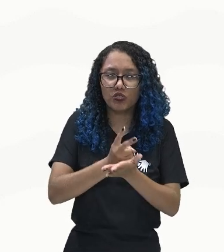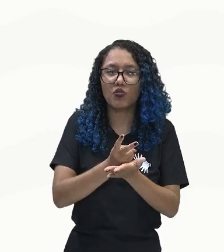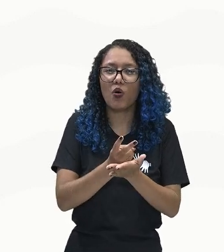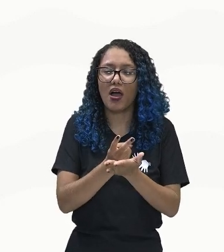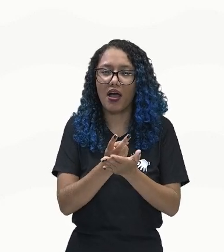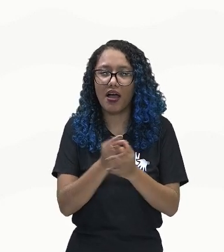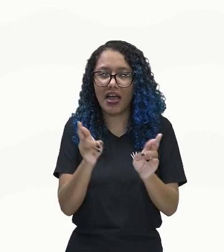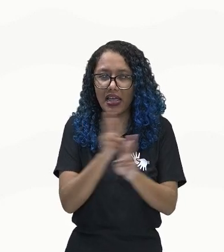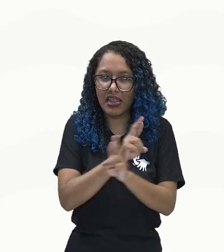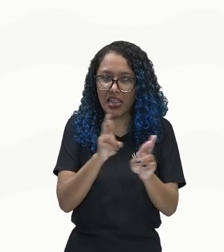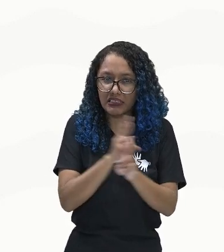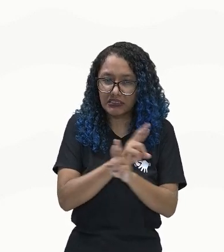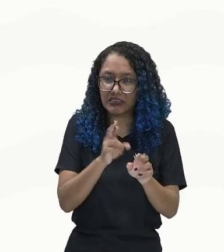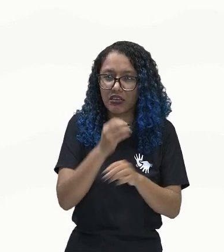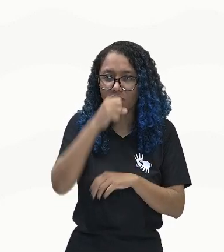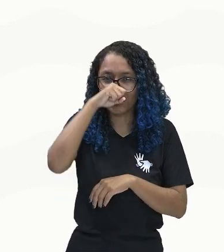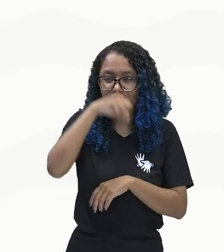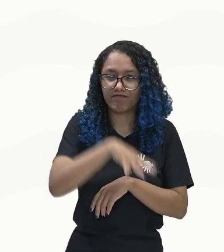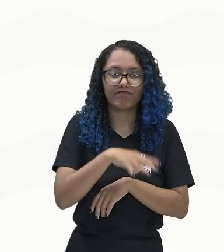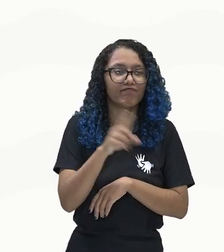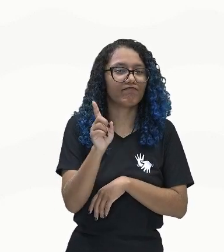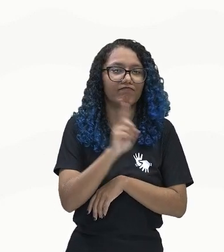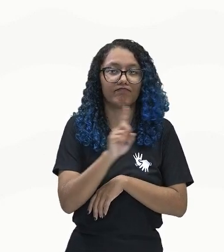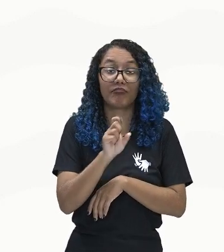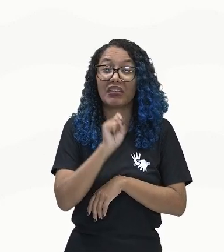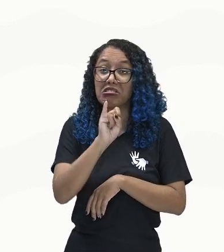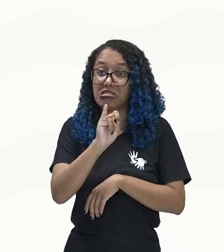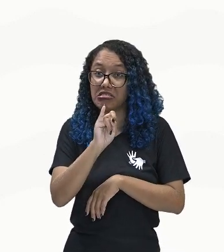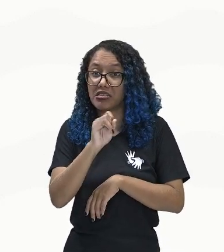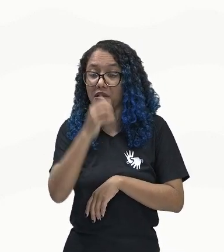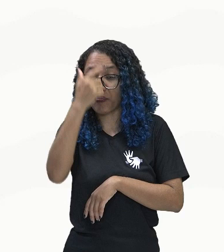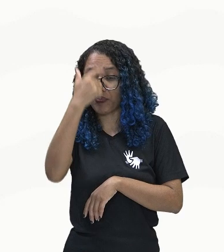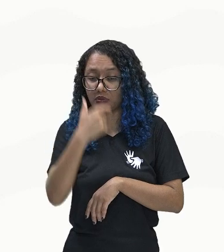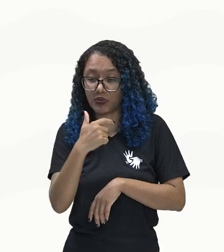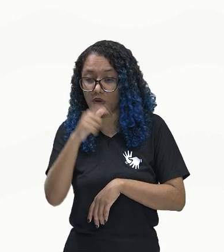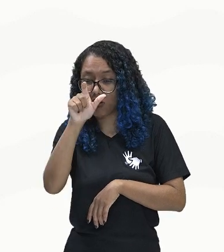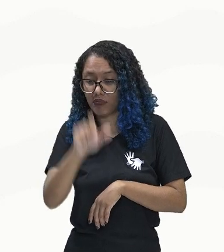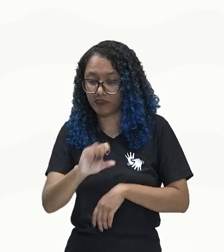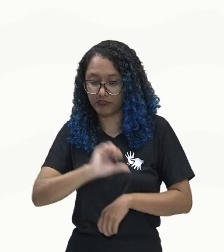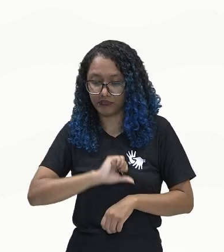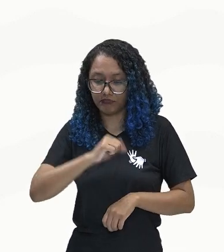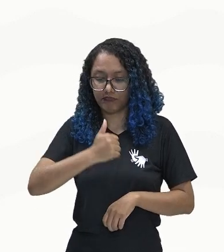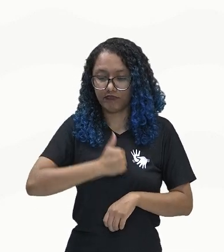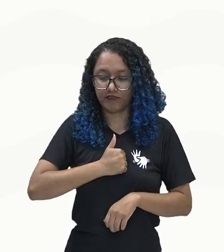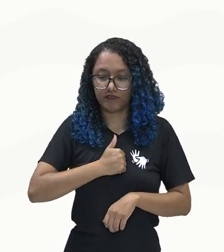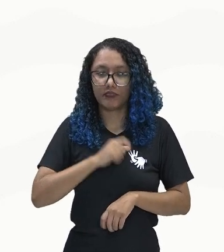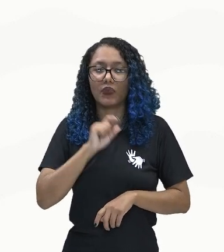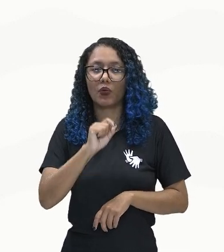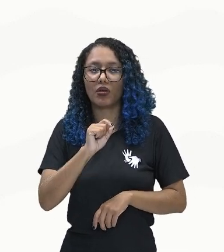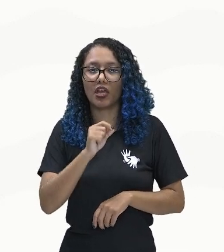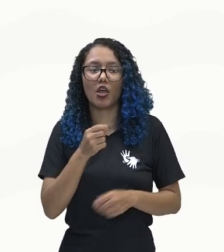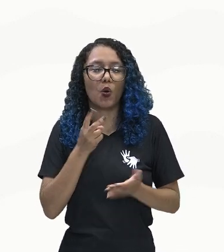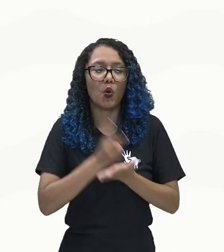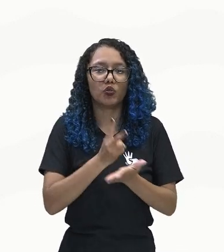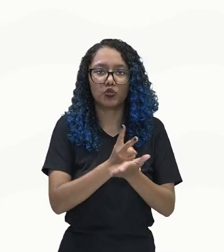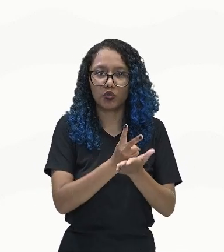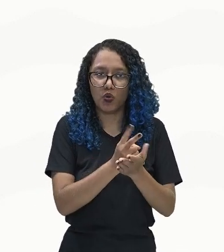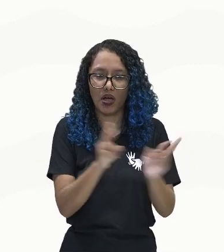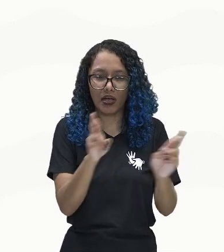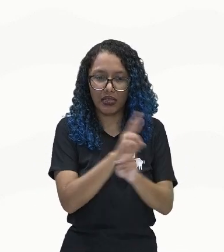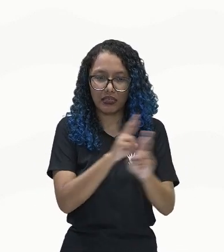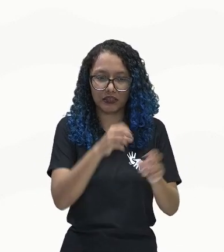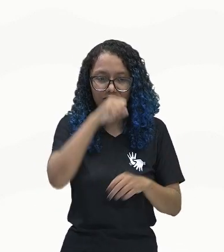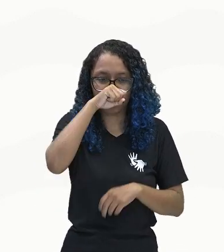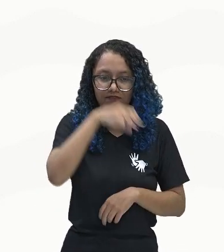Né? A pessoa que está com a autoestima saudável, ela não se deixa em situações de